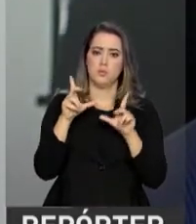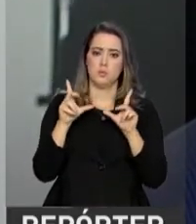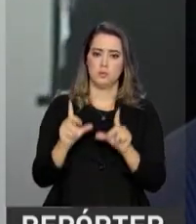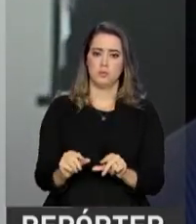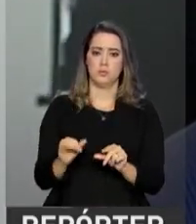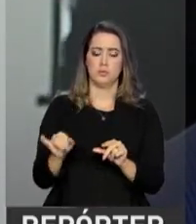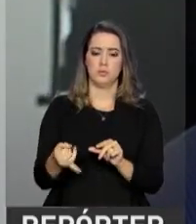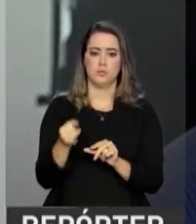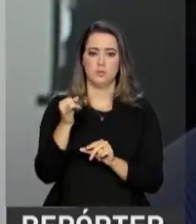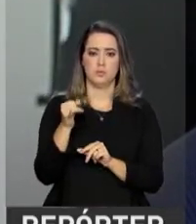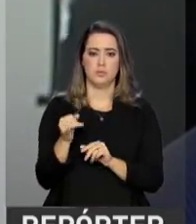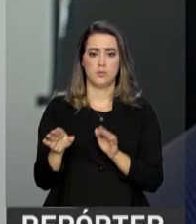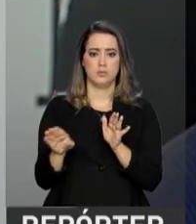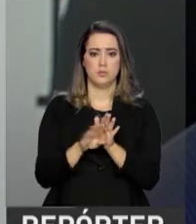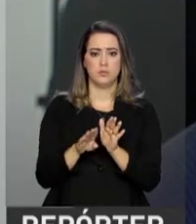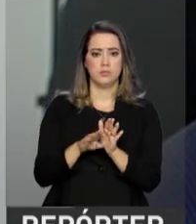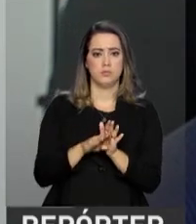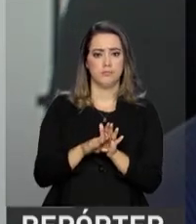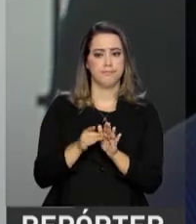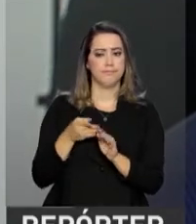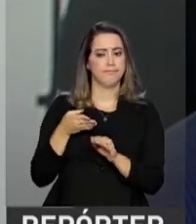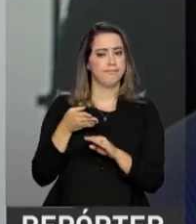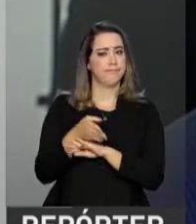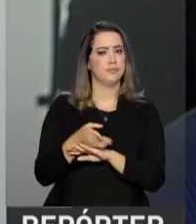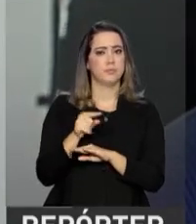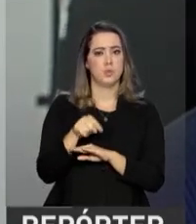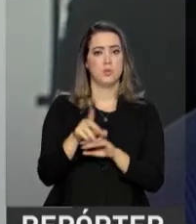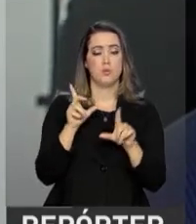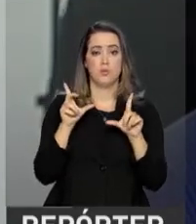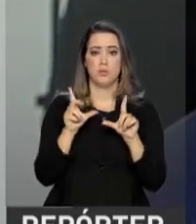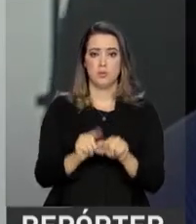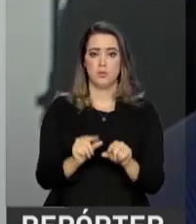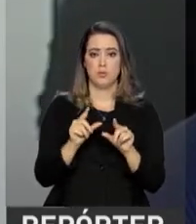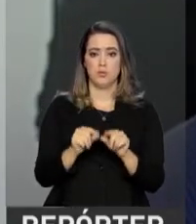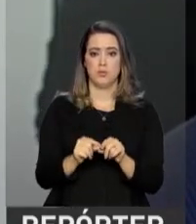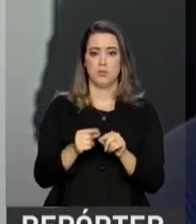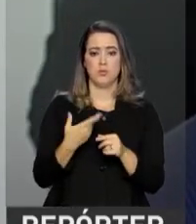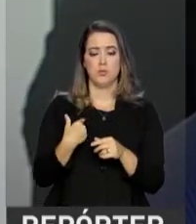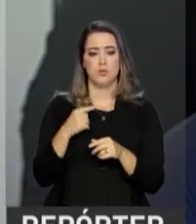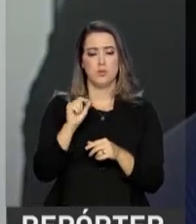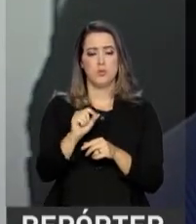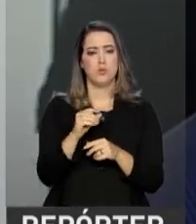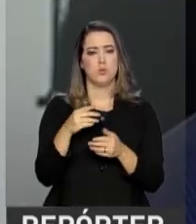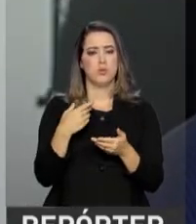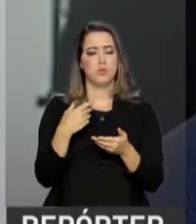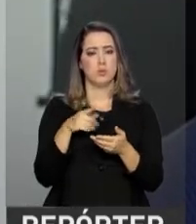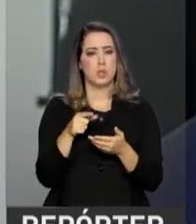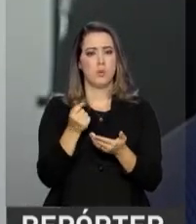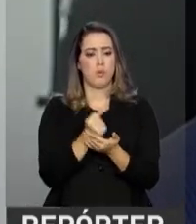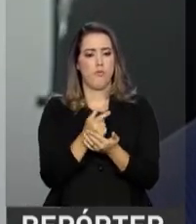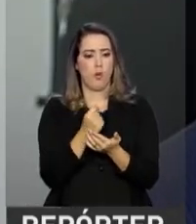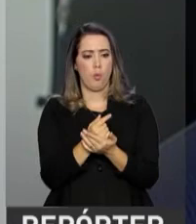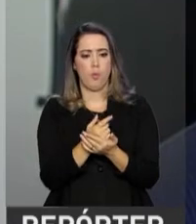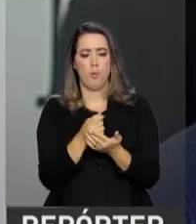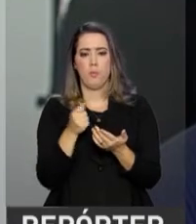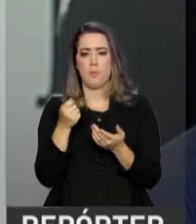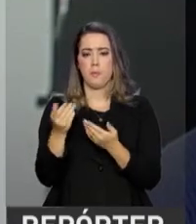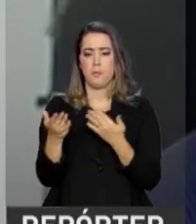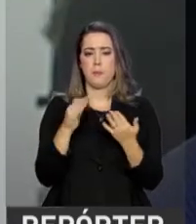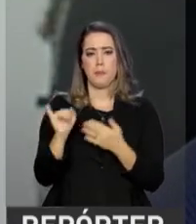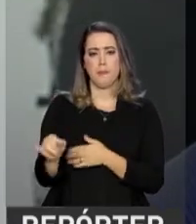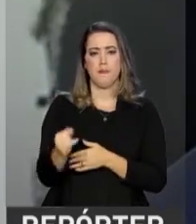da taxa de juro chega na ponta através da diminuição do spred que é aquilo que se cobra entre a taxa